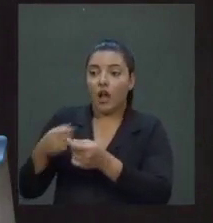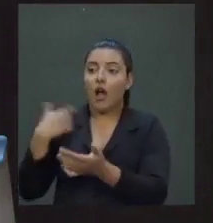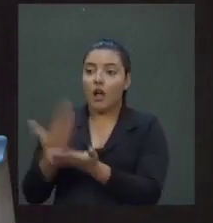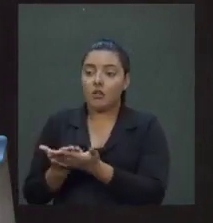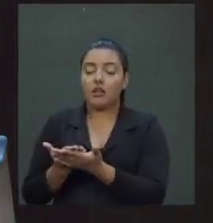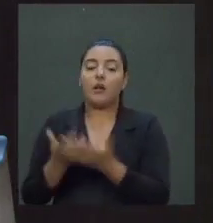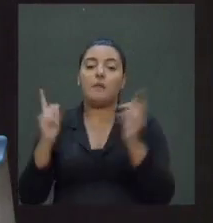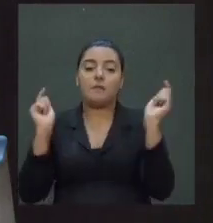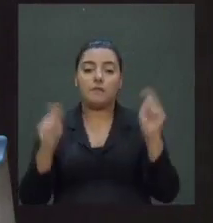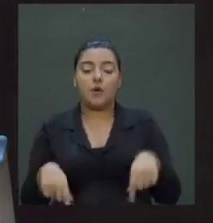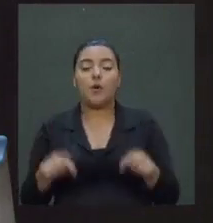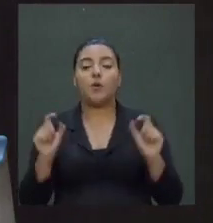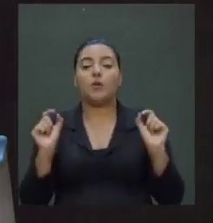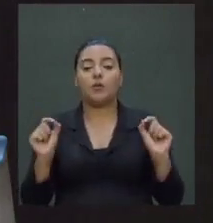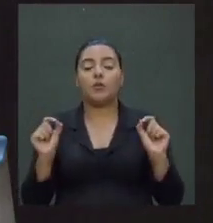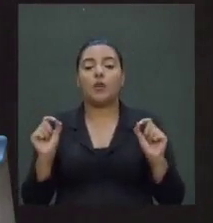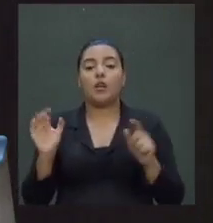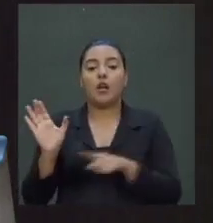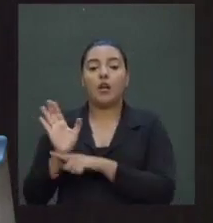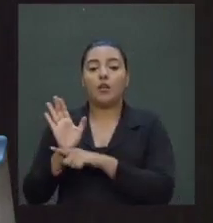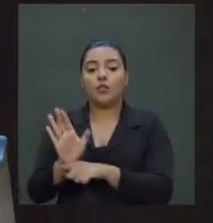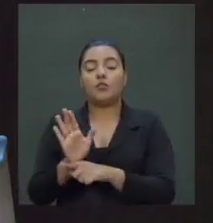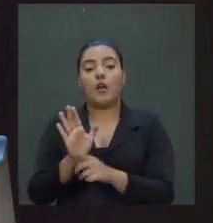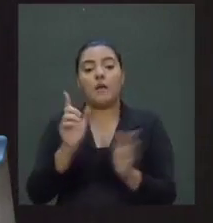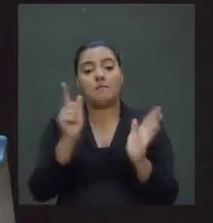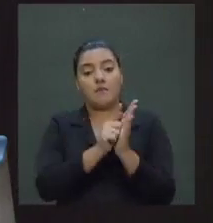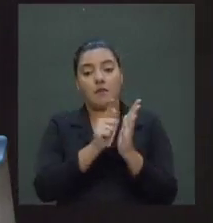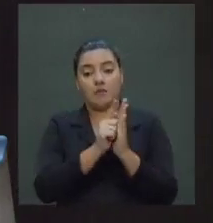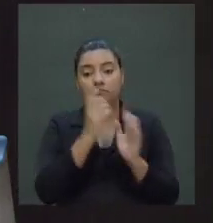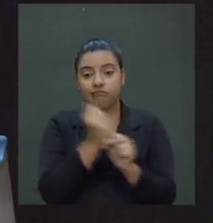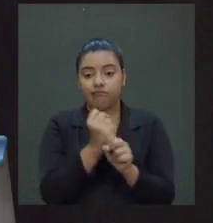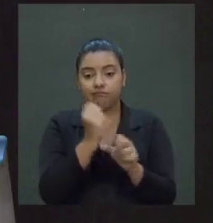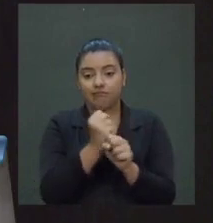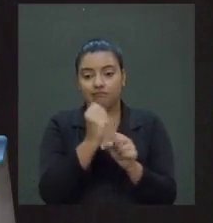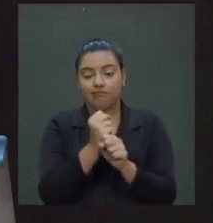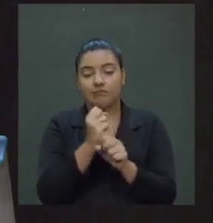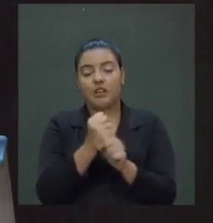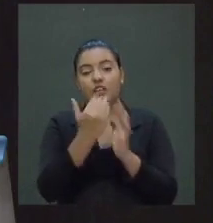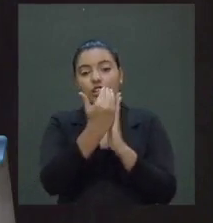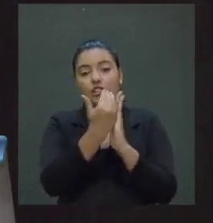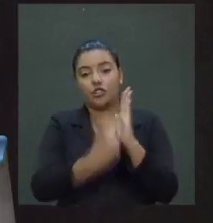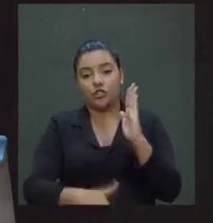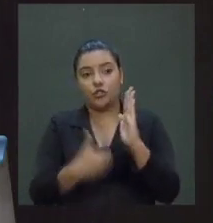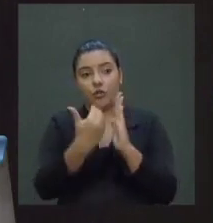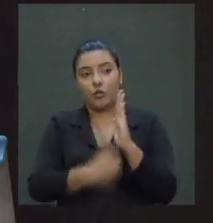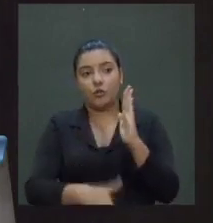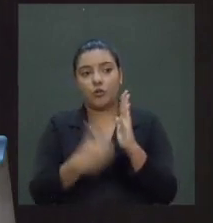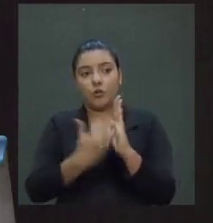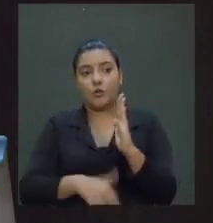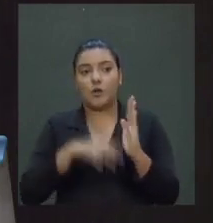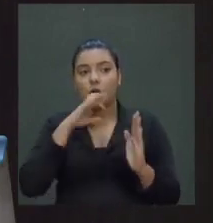a possibilidade de benefícios fiscais do Estado do Ceará a esse empreendimento. Portanto,